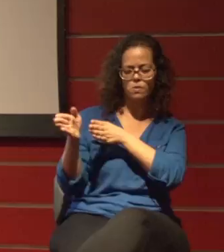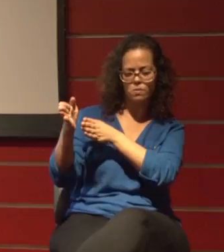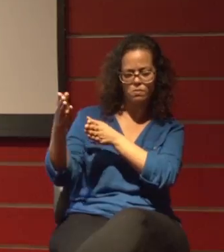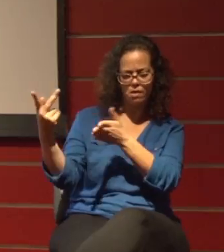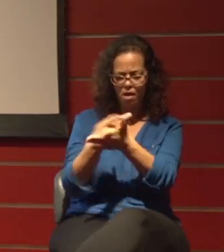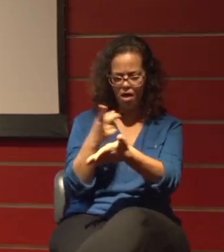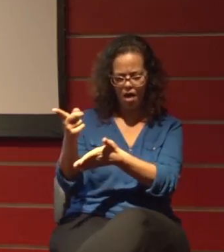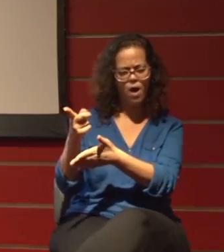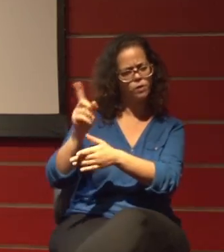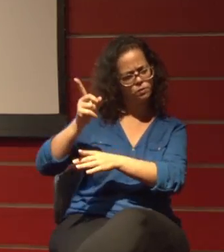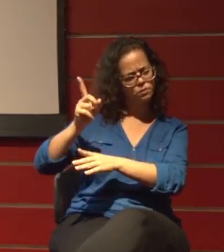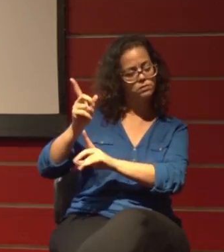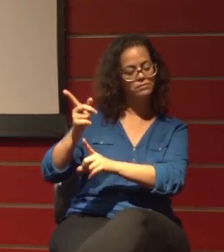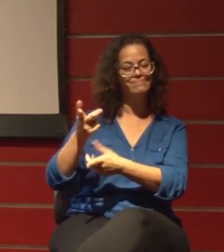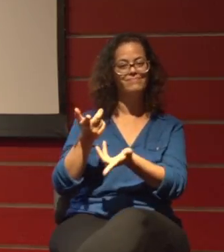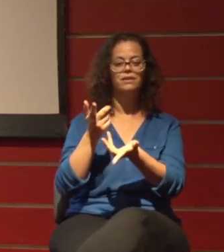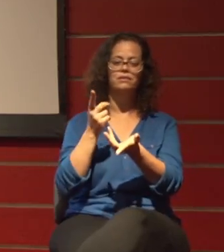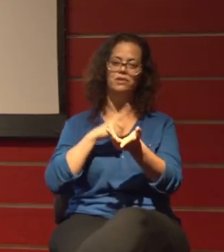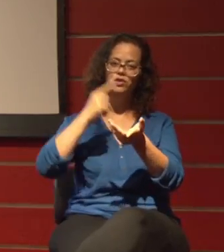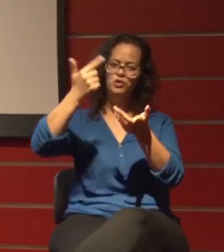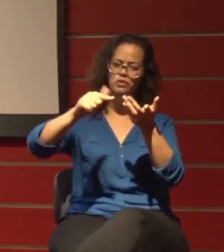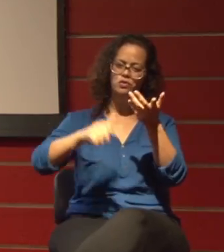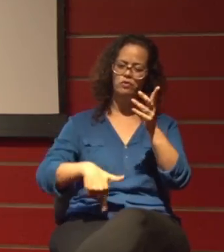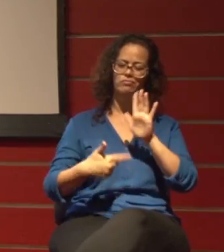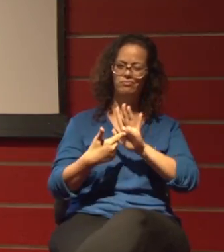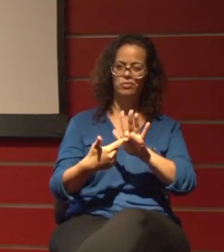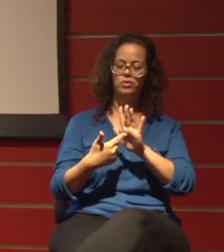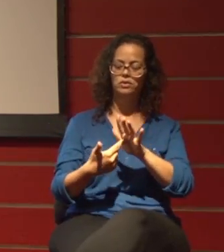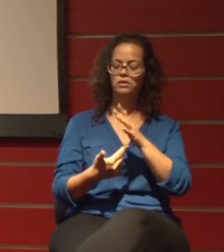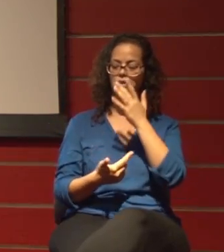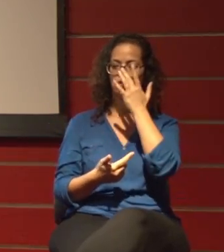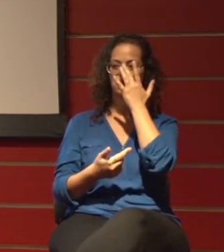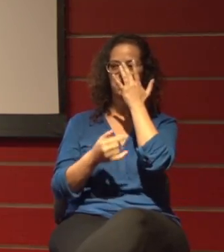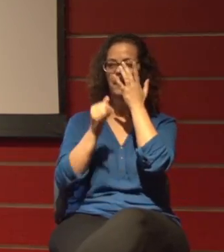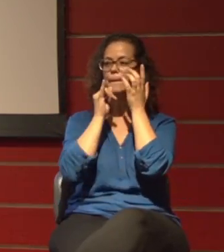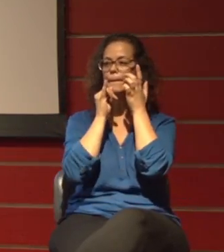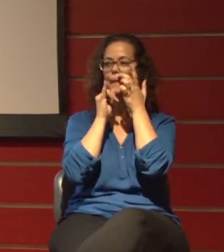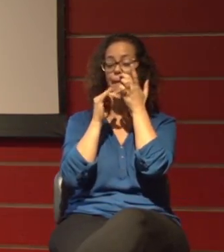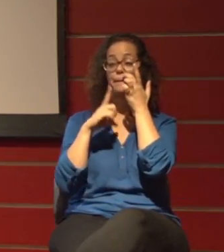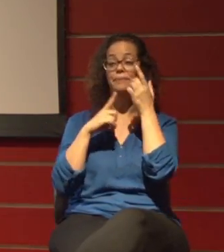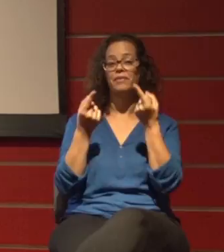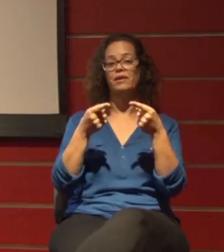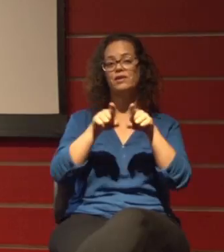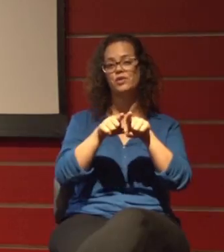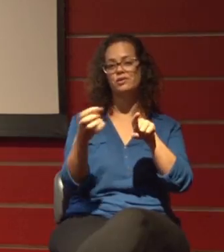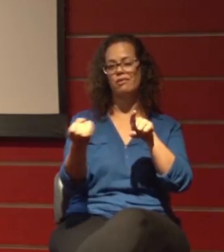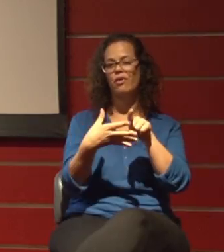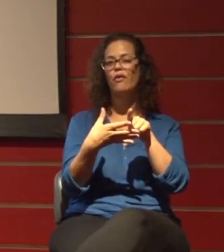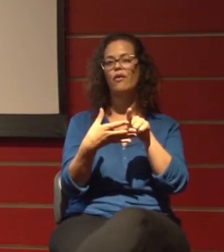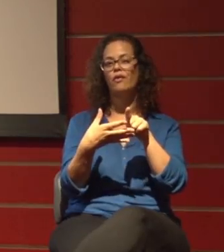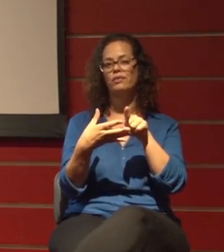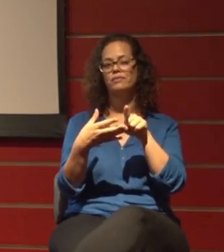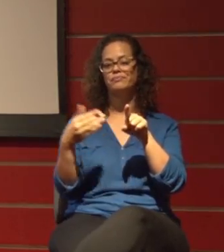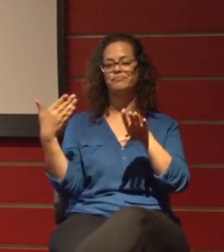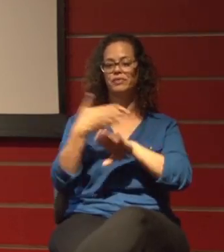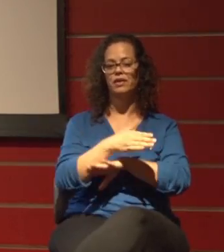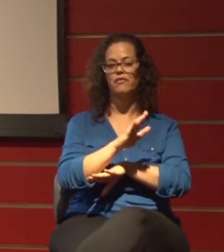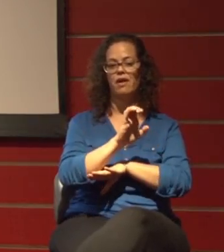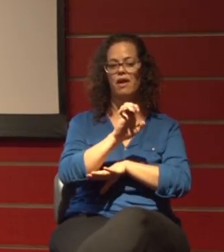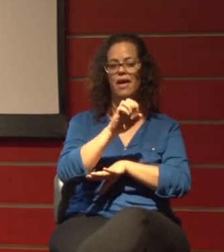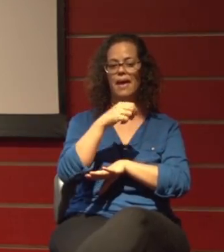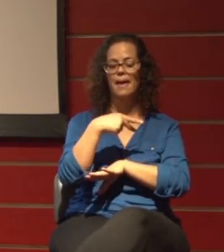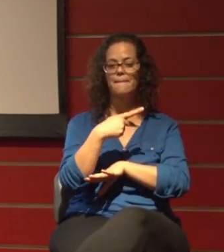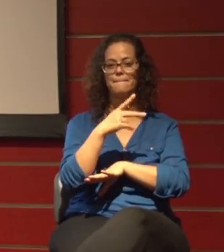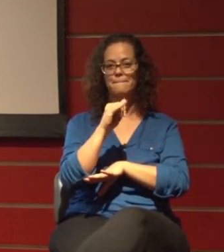Pirate isso aparece várias vezes ah por exemplo a sócia nova que eles arrumam lá para Empire voltando